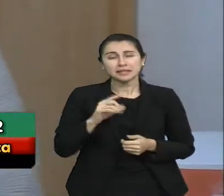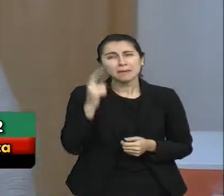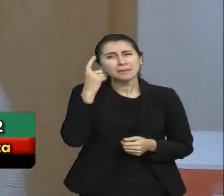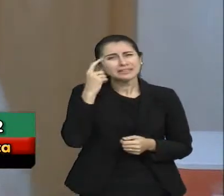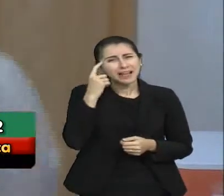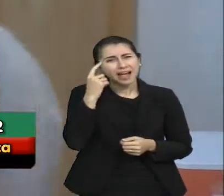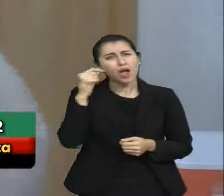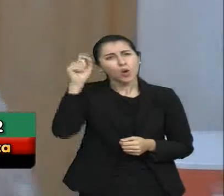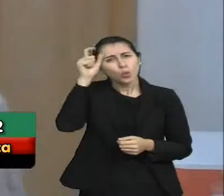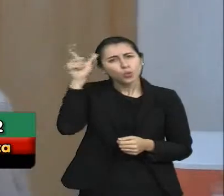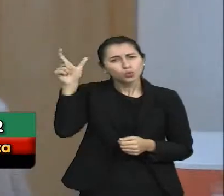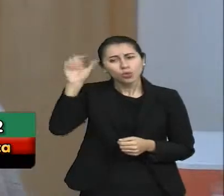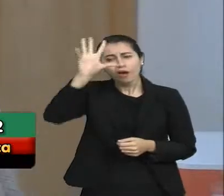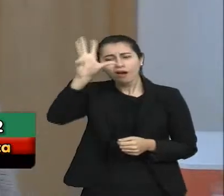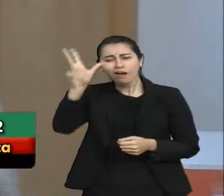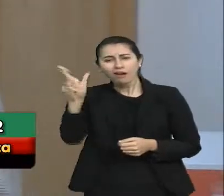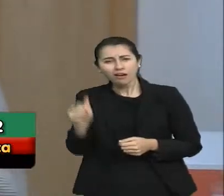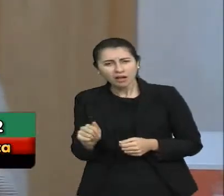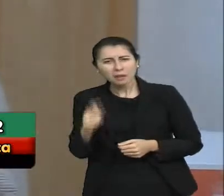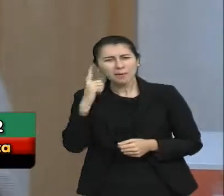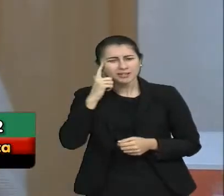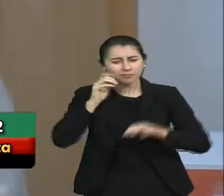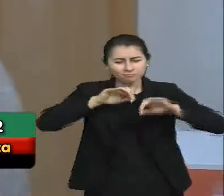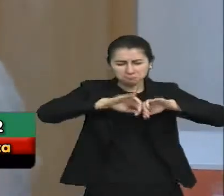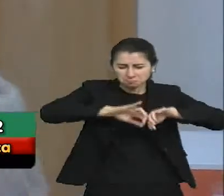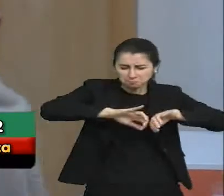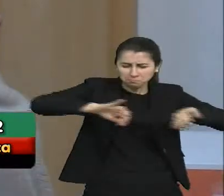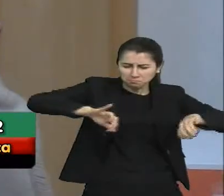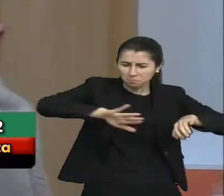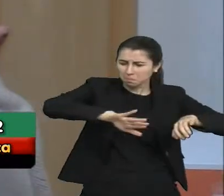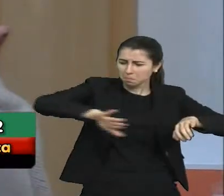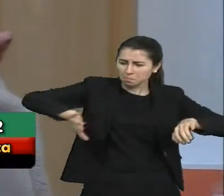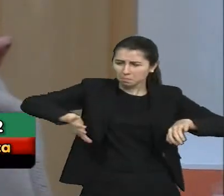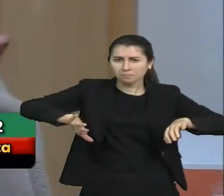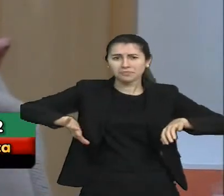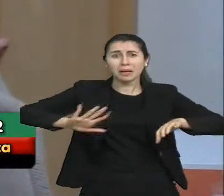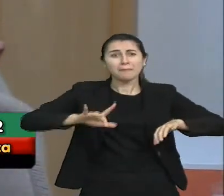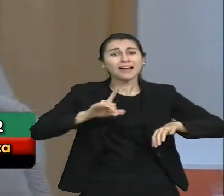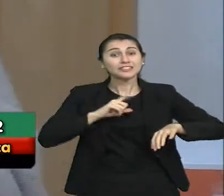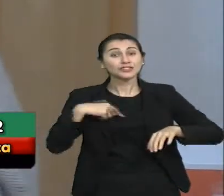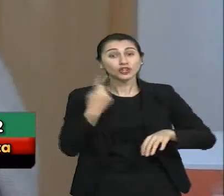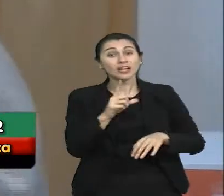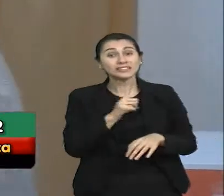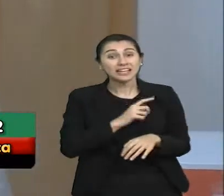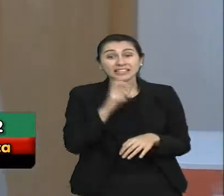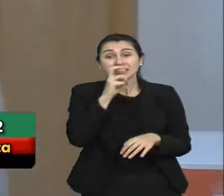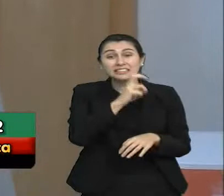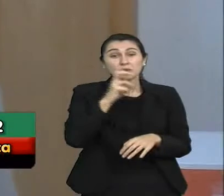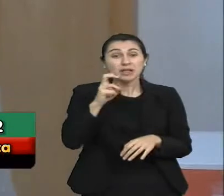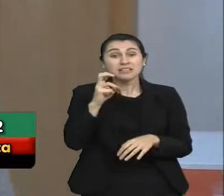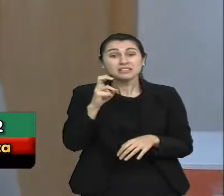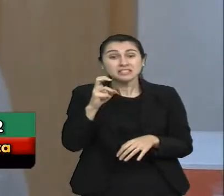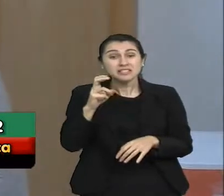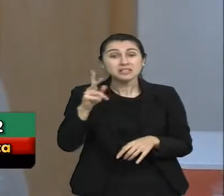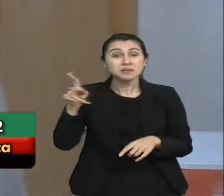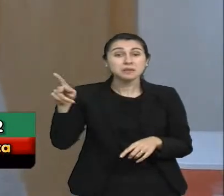africana como uma coisa só, não, né? São 55 países, é isso, gente? É uma pluralidade de representações de